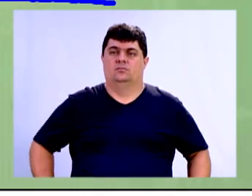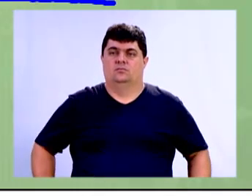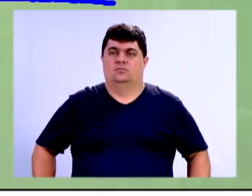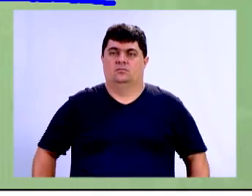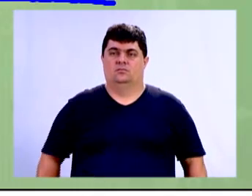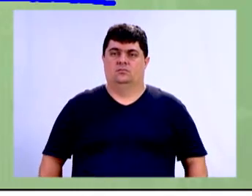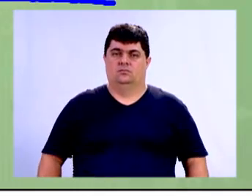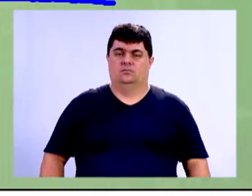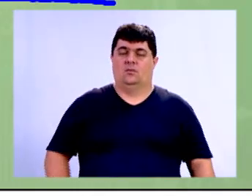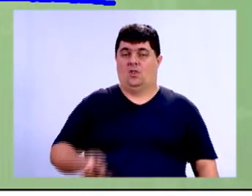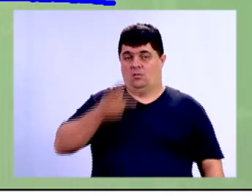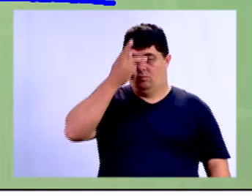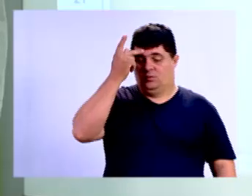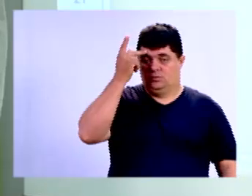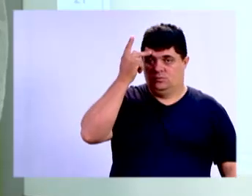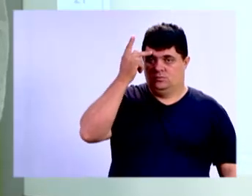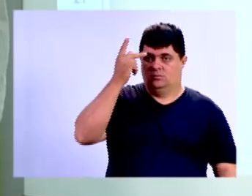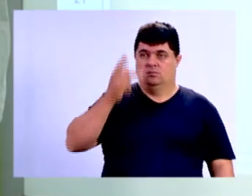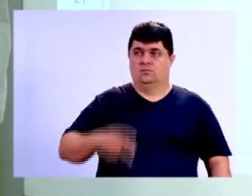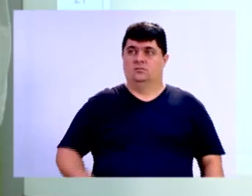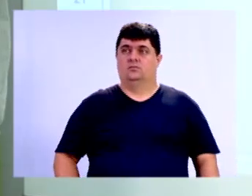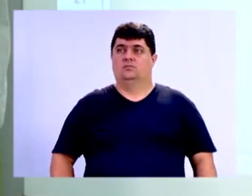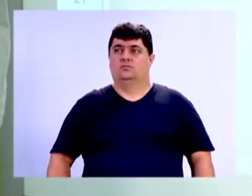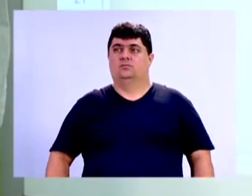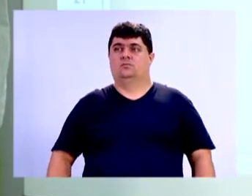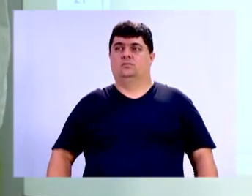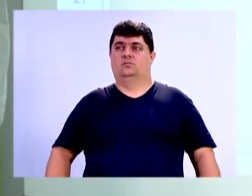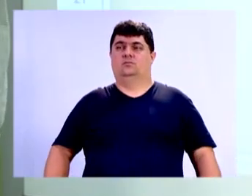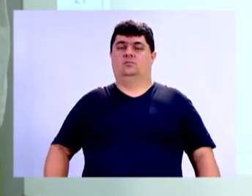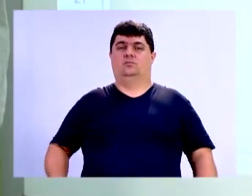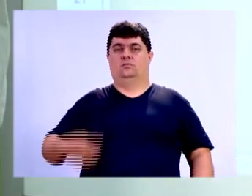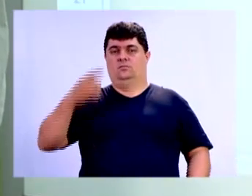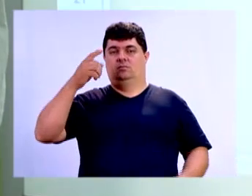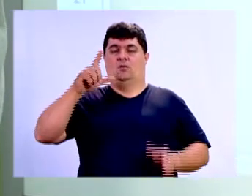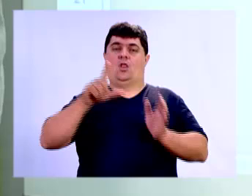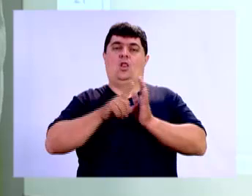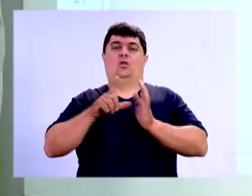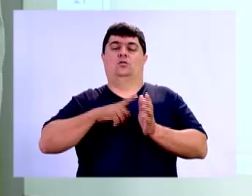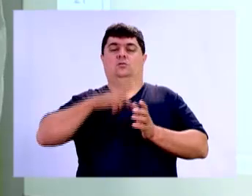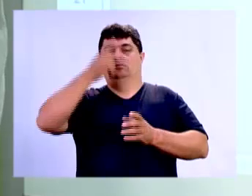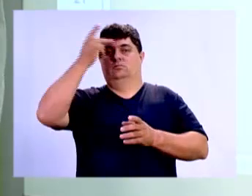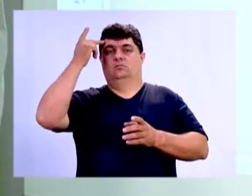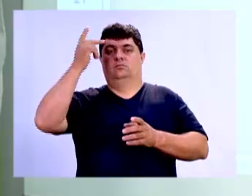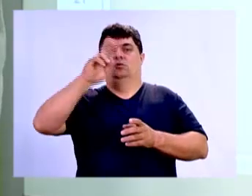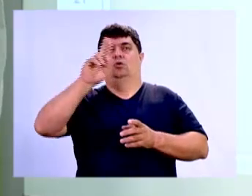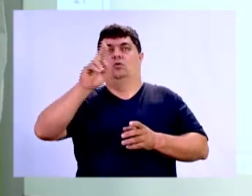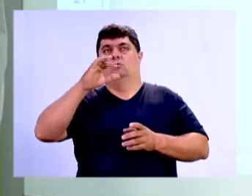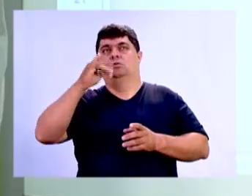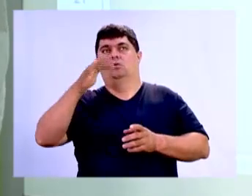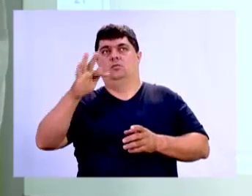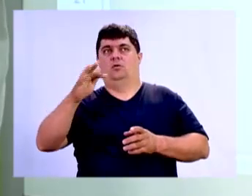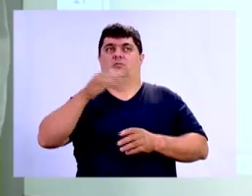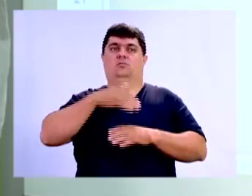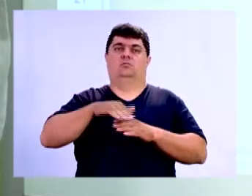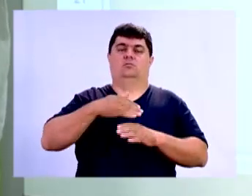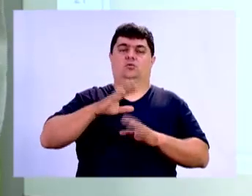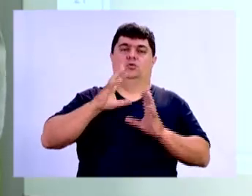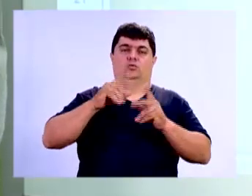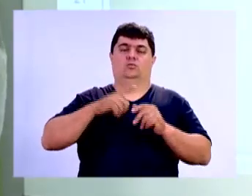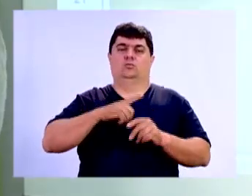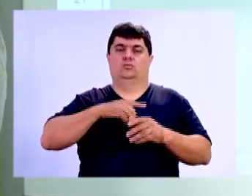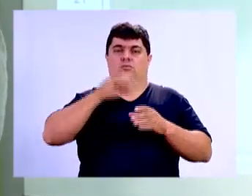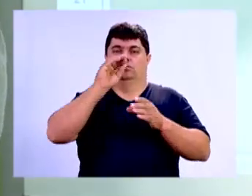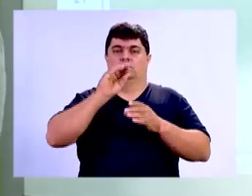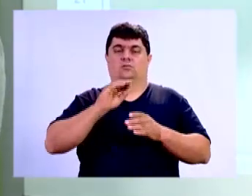uma pessoa, né? Lá no meu sistema de loja, eu tenho a classe pessoa, que tem nome, CPF, endereço, tudo lá,